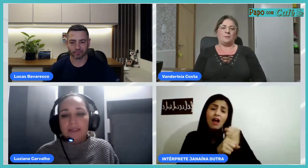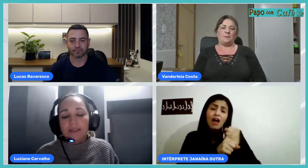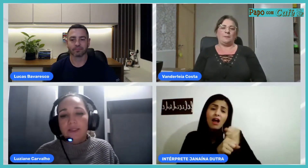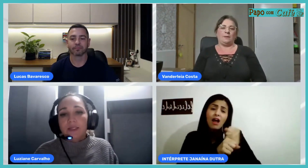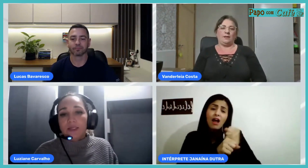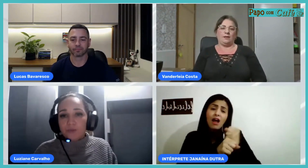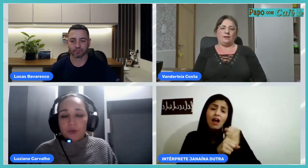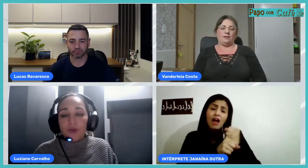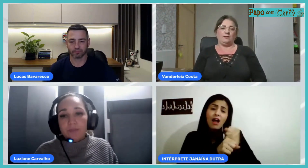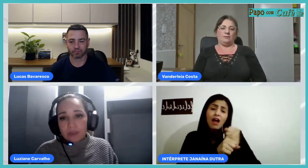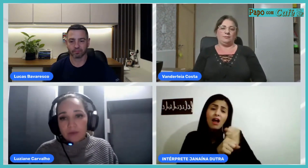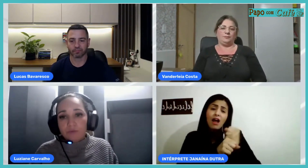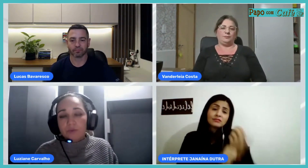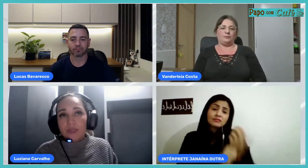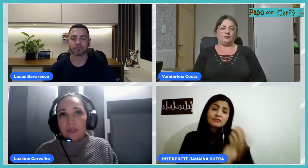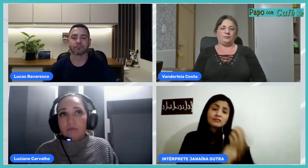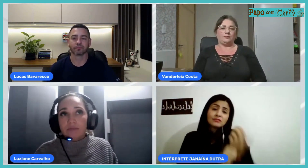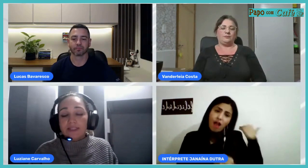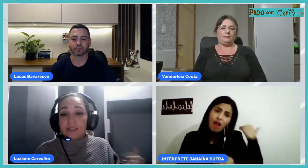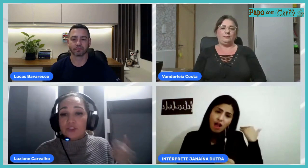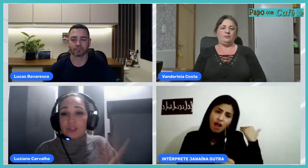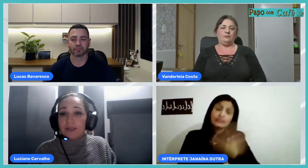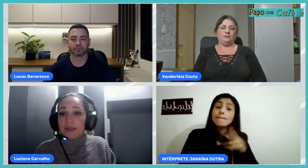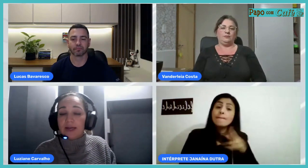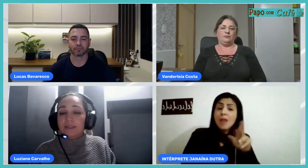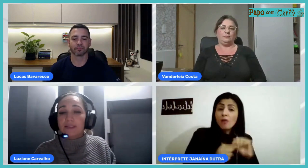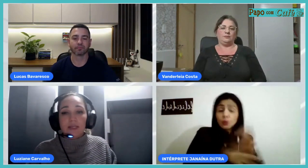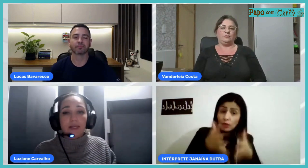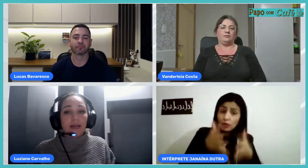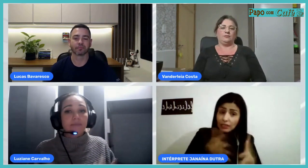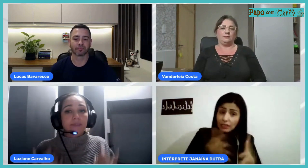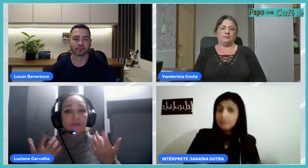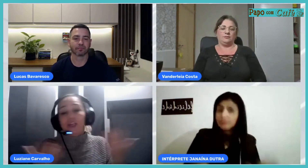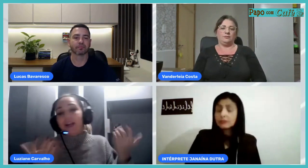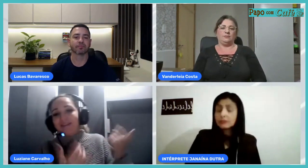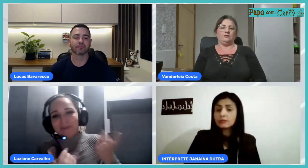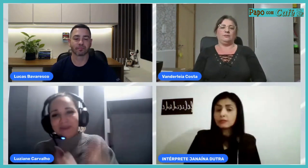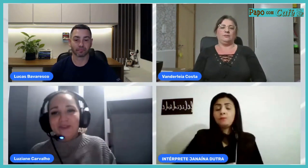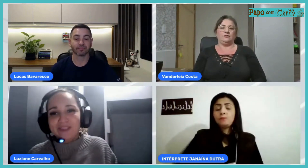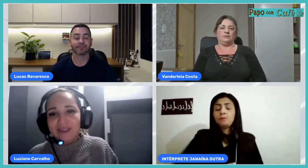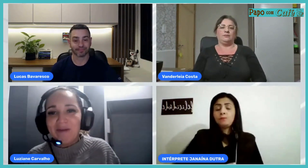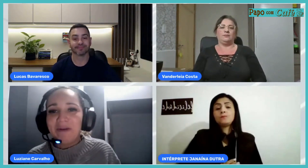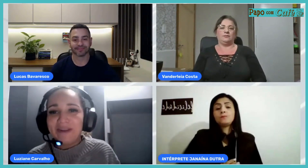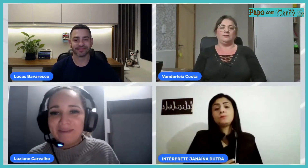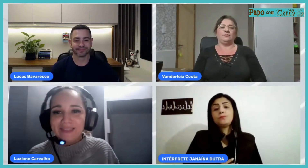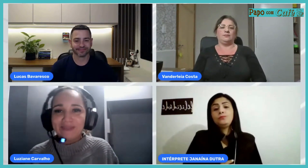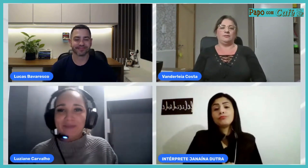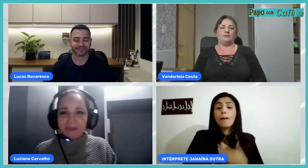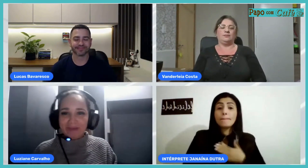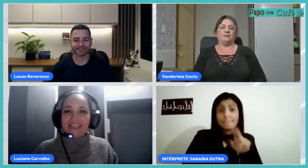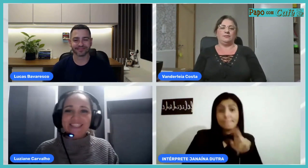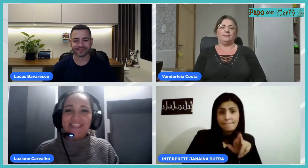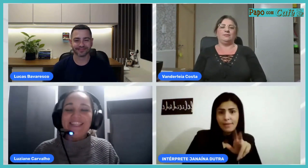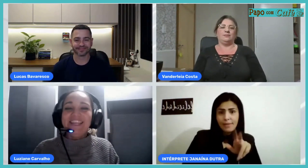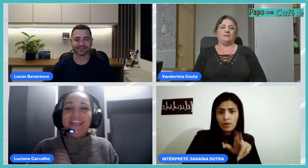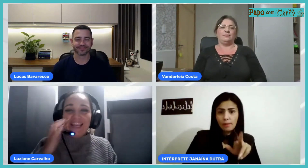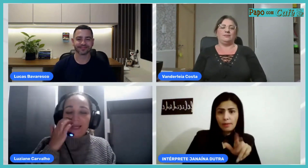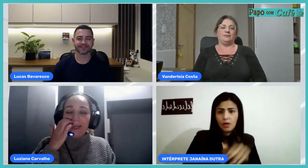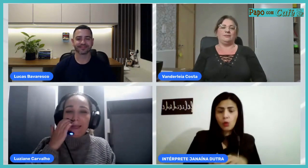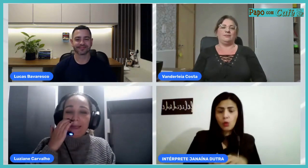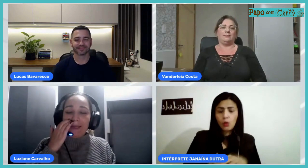fizeram nada. E o meu irmão, o que acontece? Ele chega em casa e ele chegava, porque hoje ele não mora mais com meus pais,